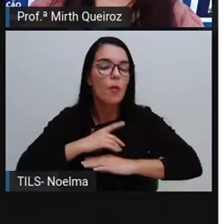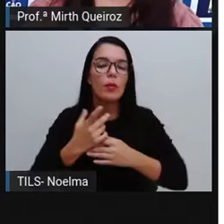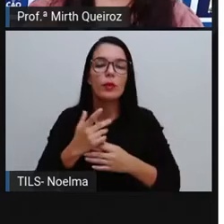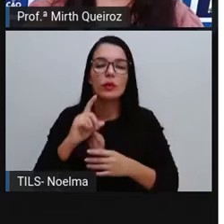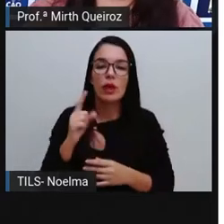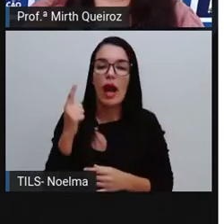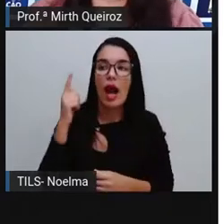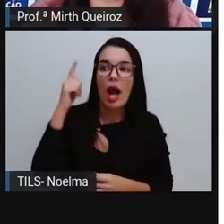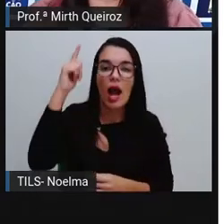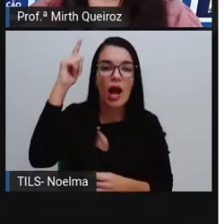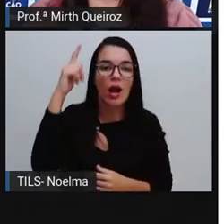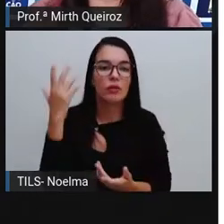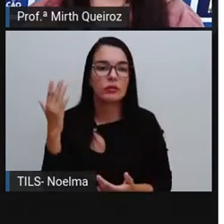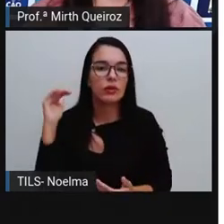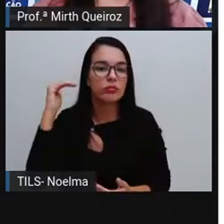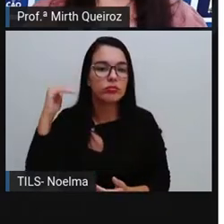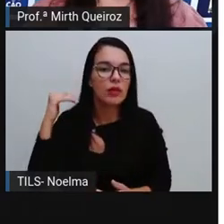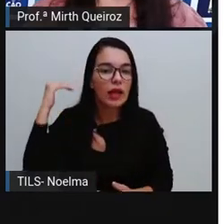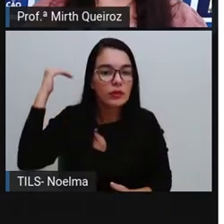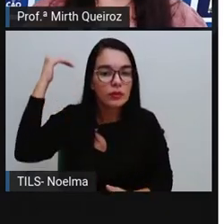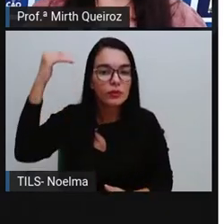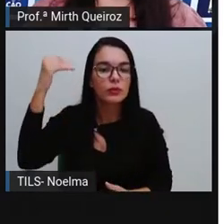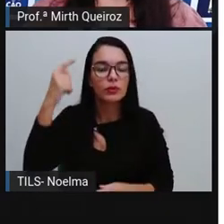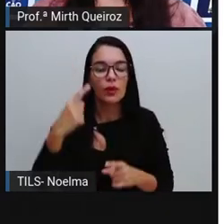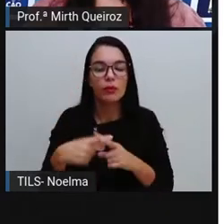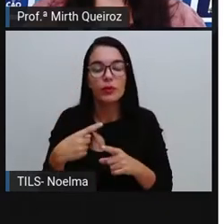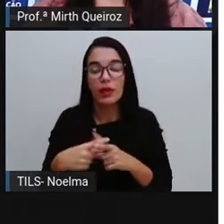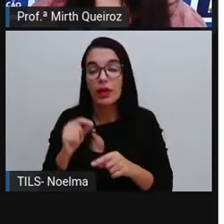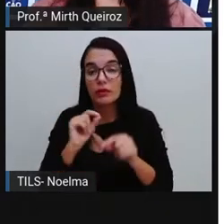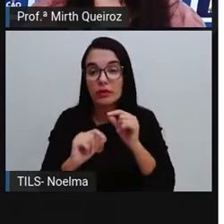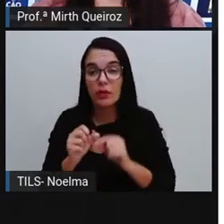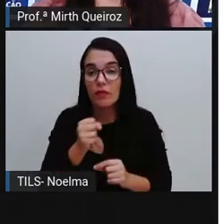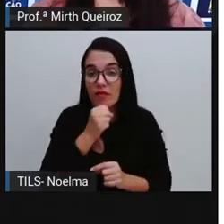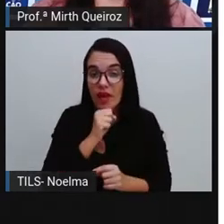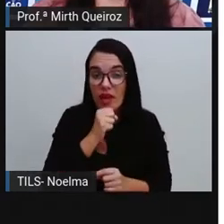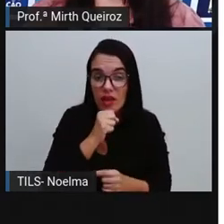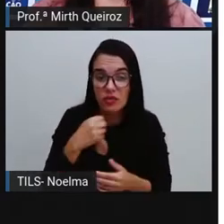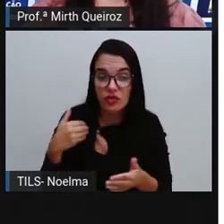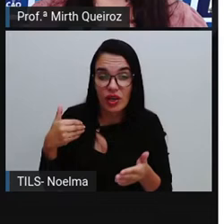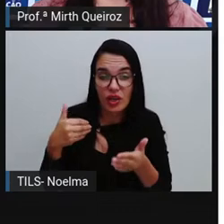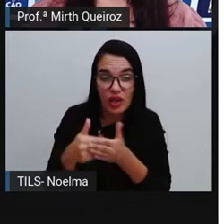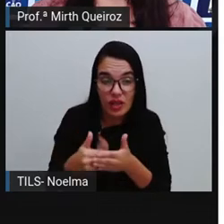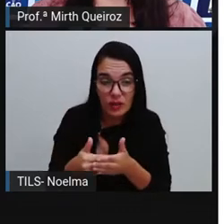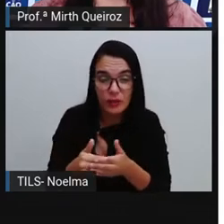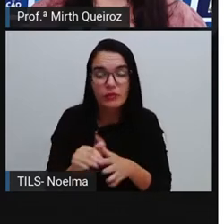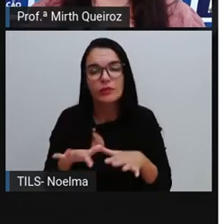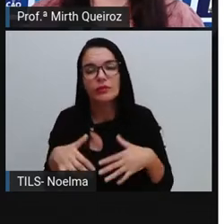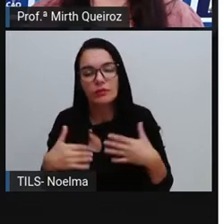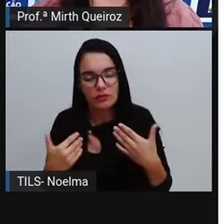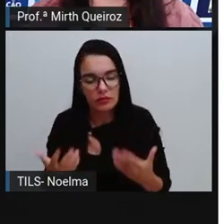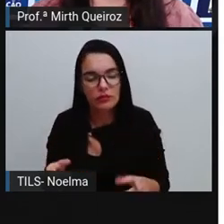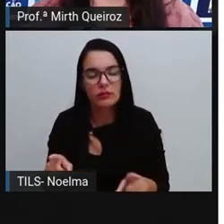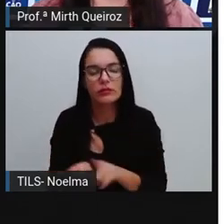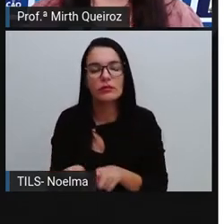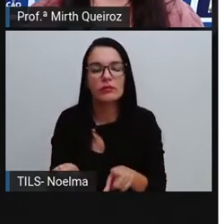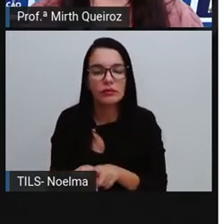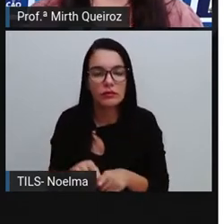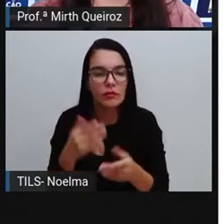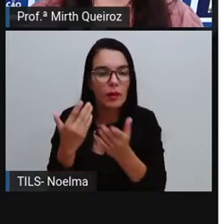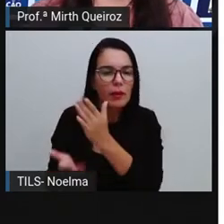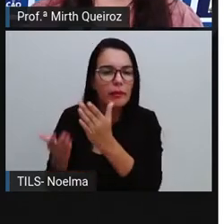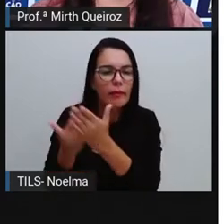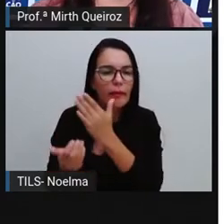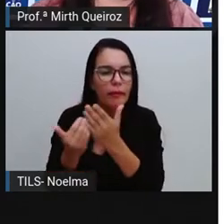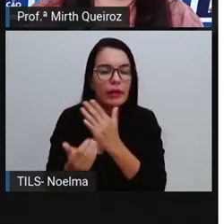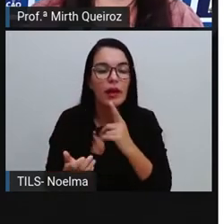gente vai ficando mais velho. Por quê? Porque o nosso corpo perde muita água, vai perdendo muita água, então a ingestão deve ser maior. A